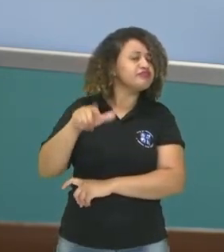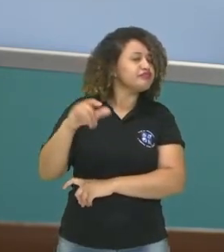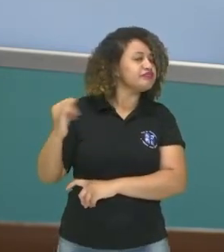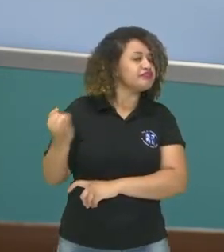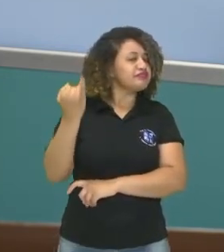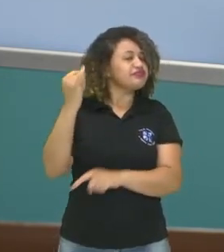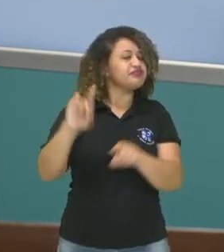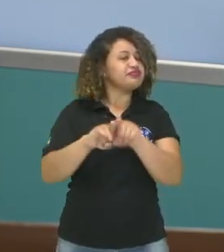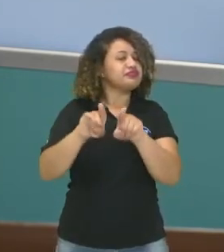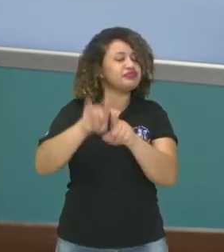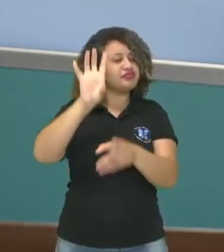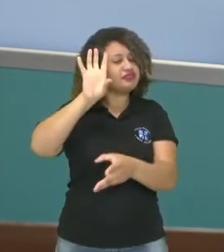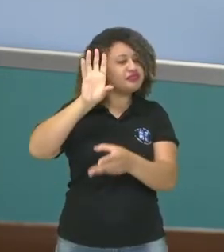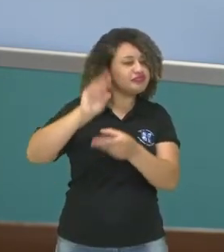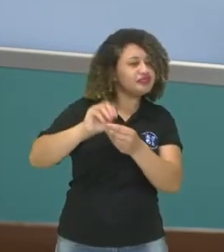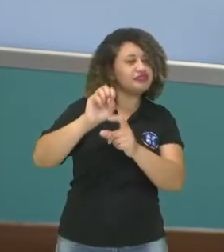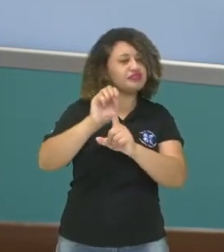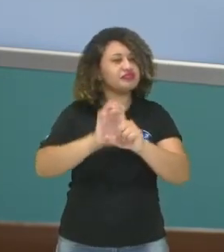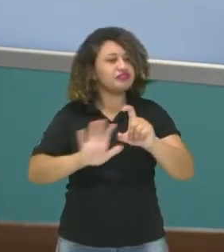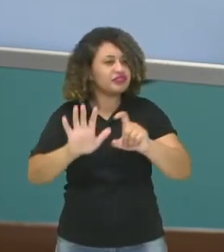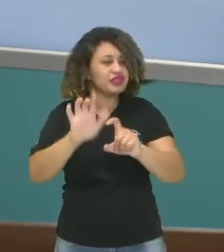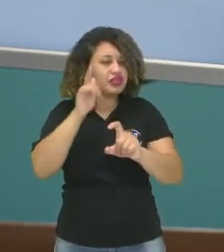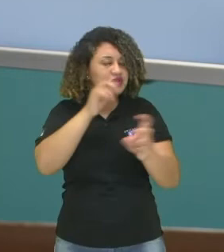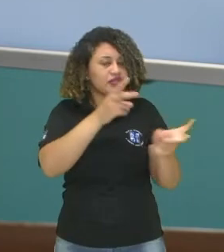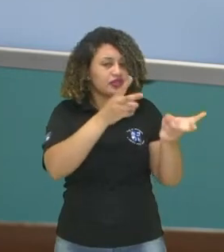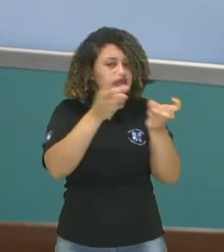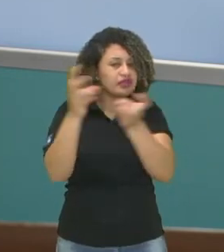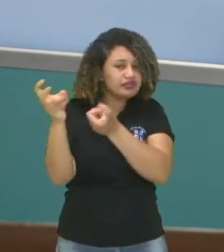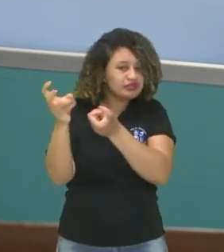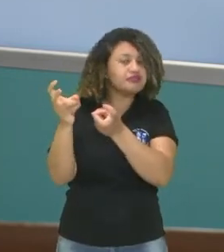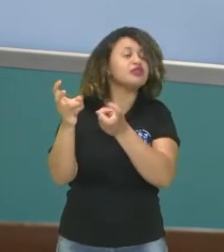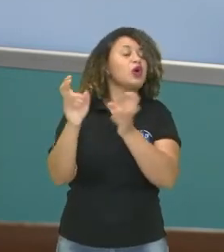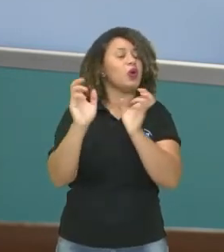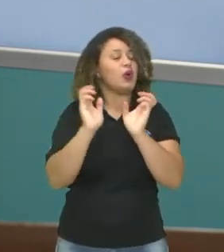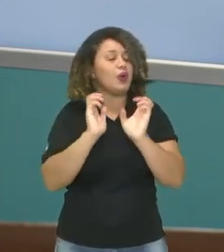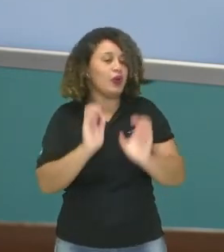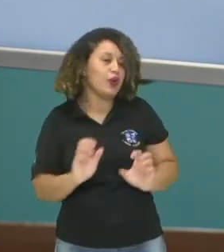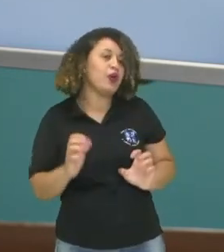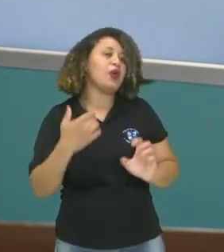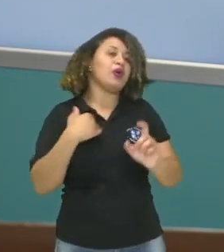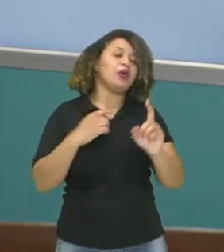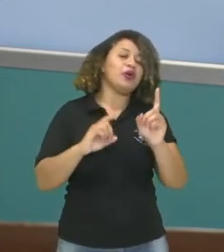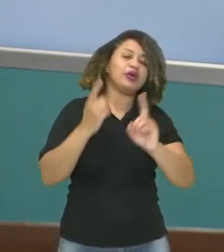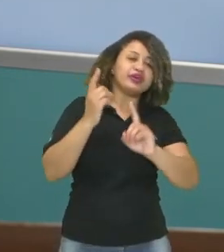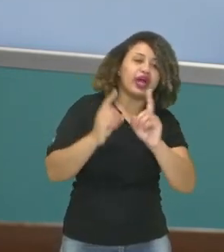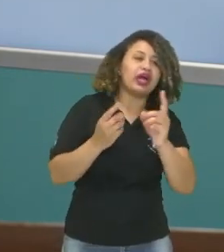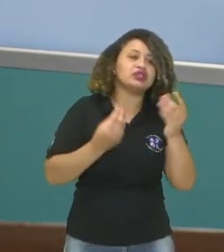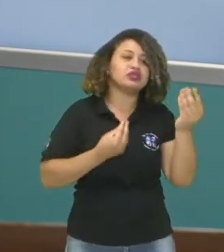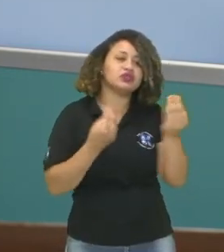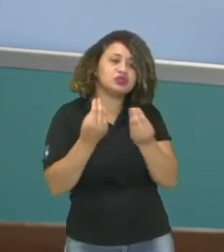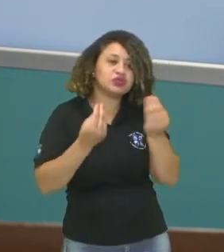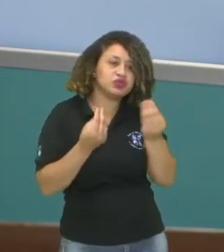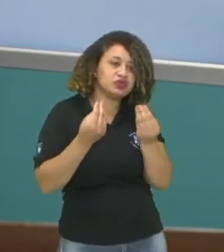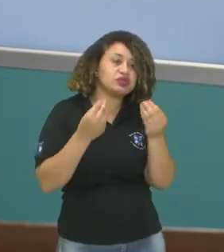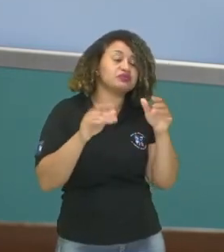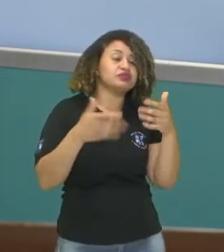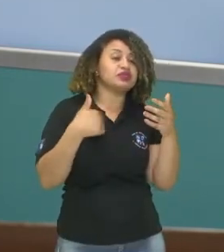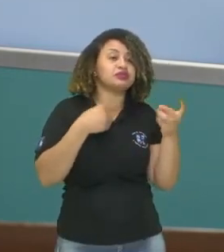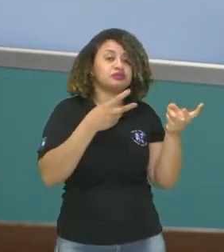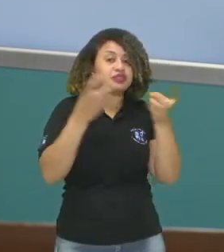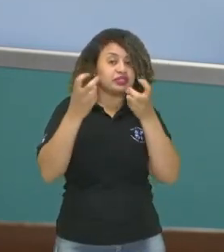na interpretação. Conseguiu visualizar isso? O comportamento, os gestos que eles estão fazendo também? Então